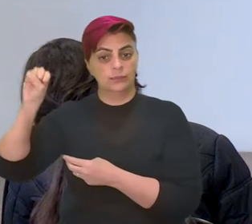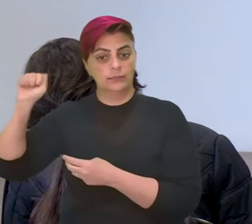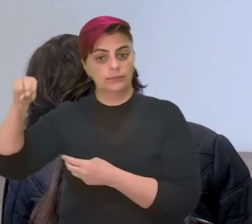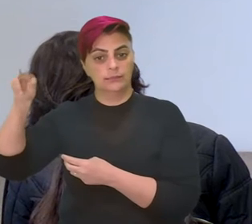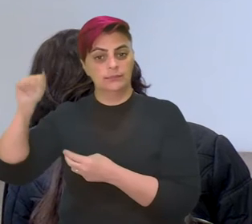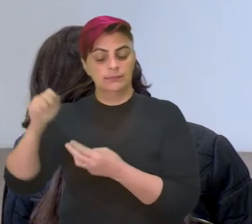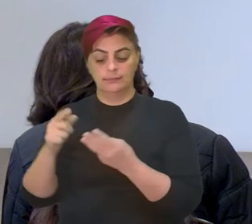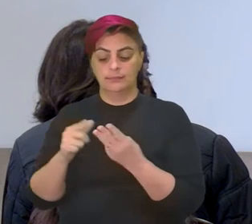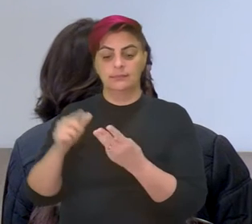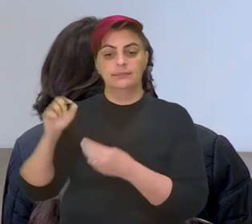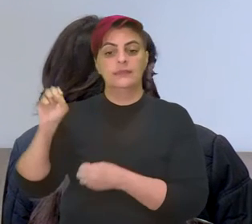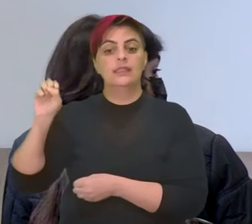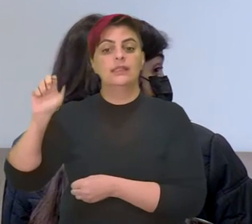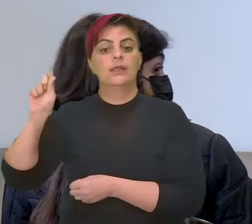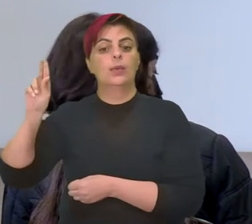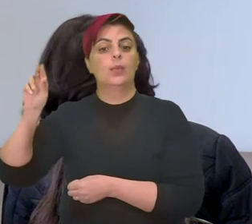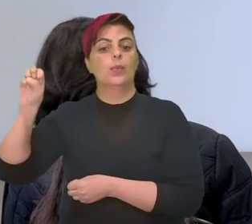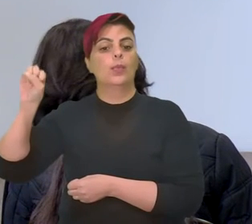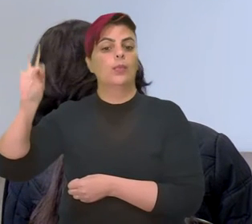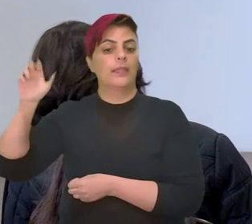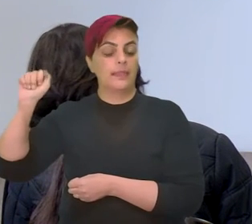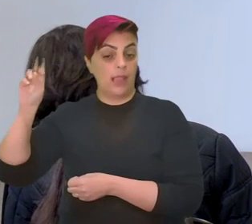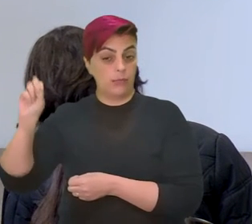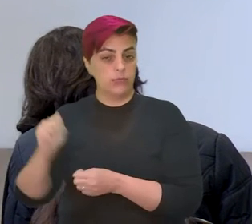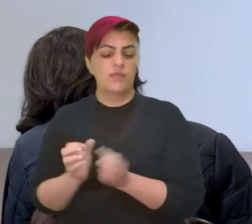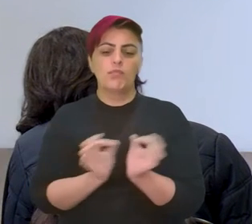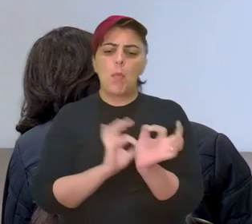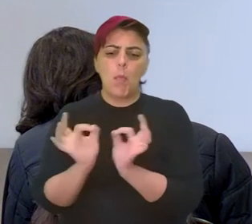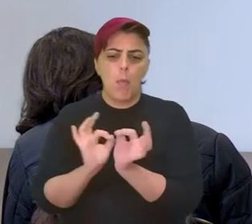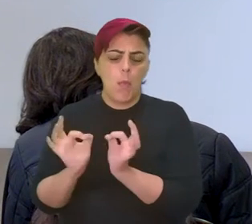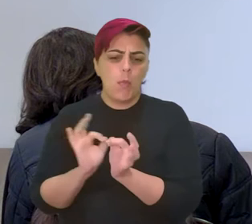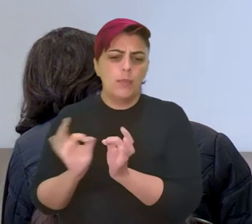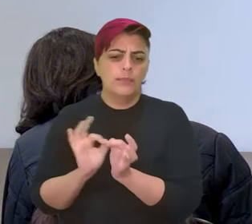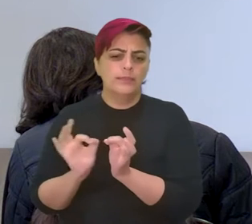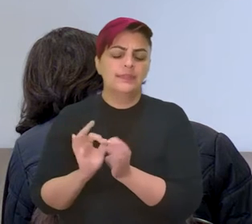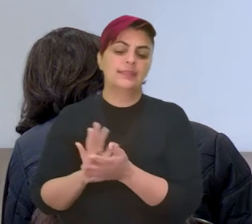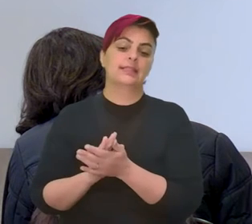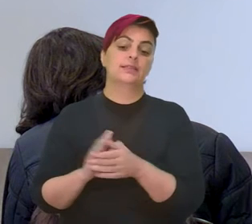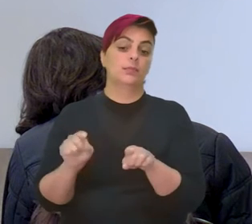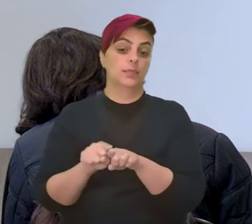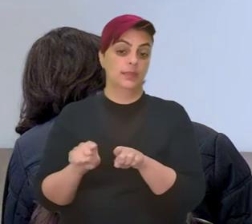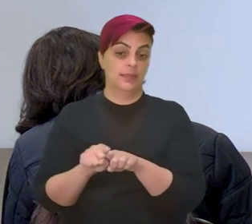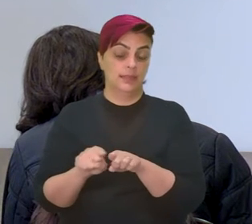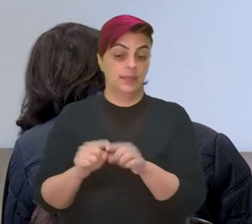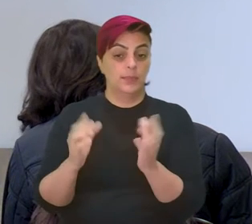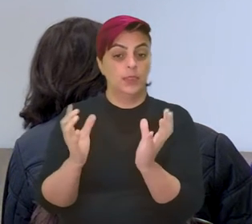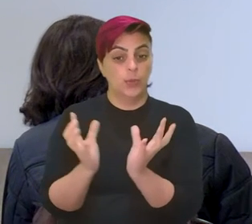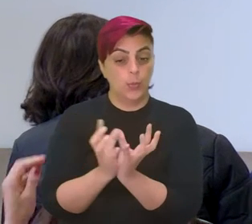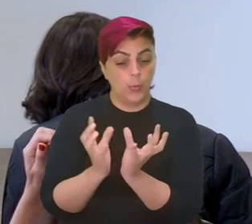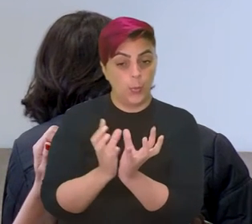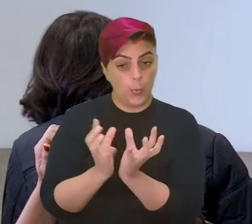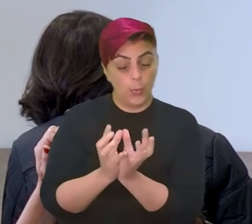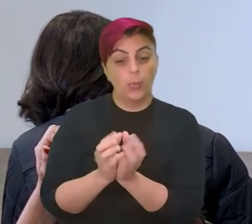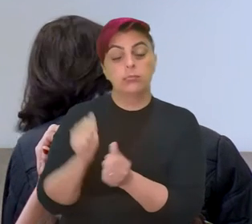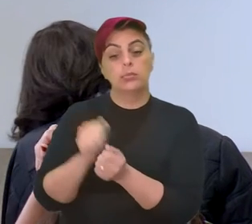Catelli, Patrícia Dini e Gustavo Torrezan, por todo o cuidado na organização e a equipe do CPF, sediando o